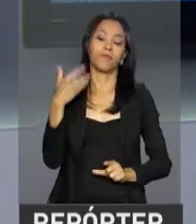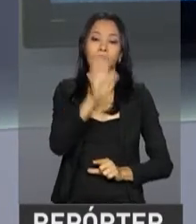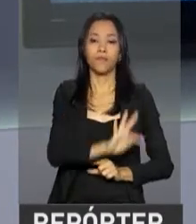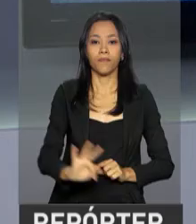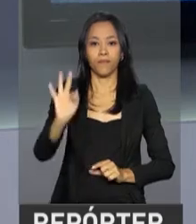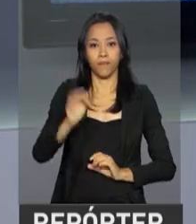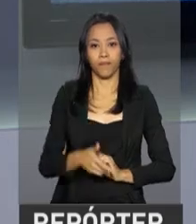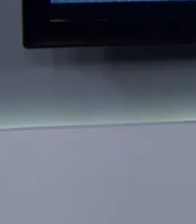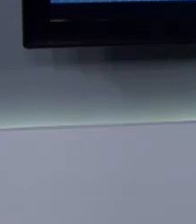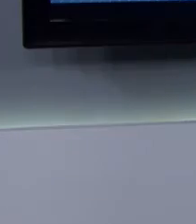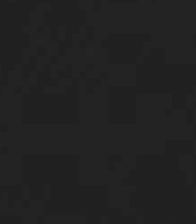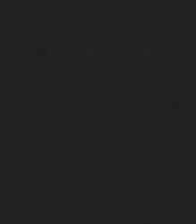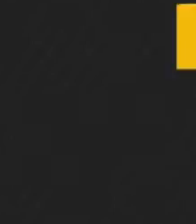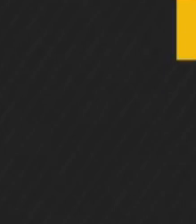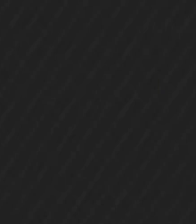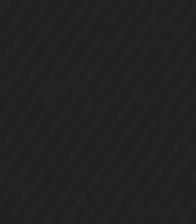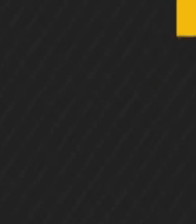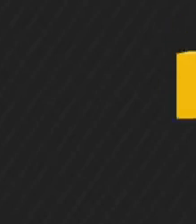federal